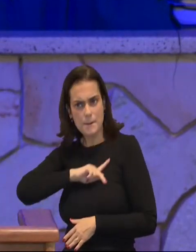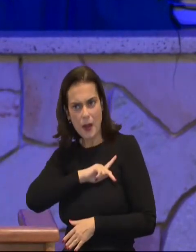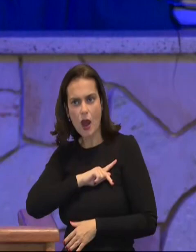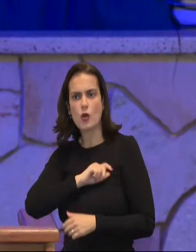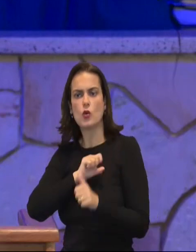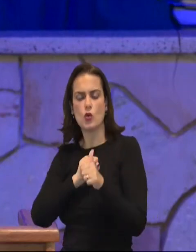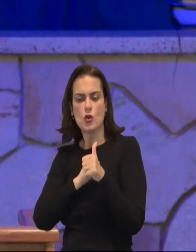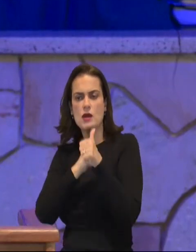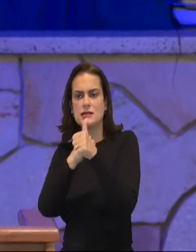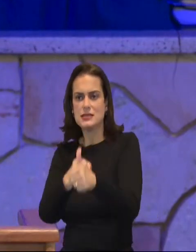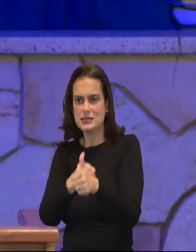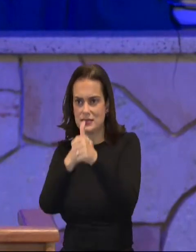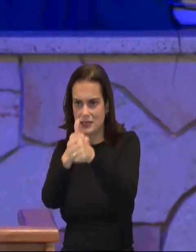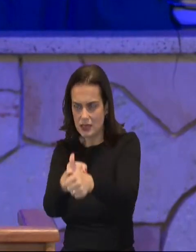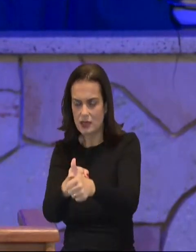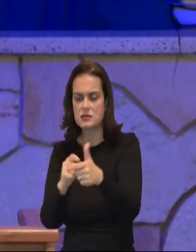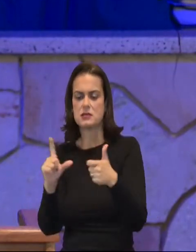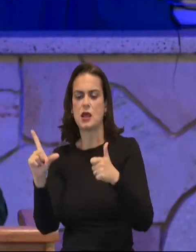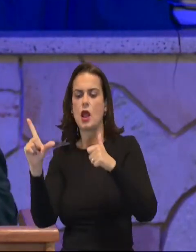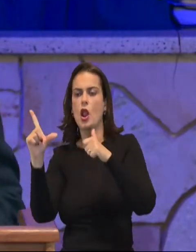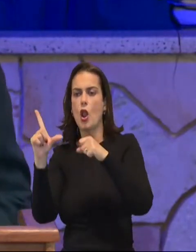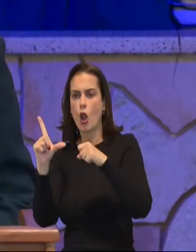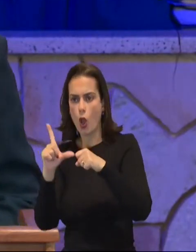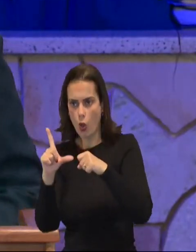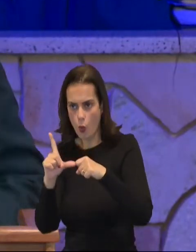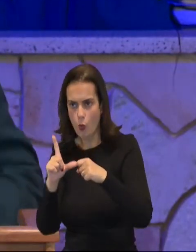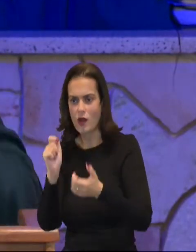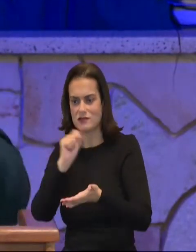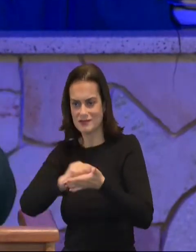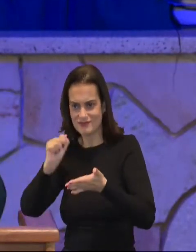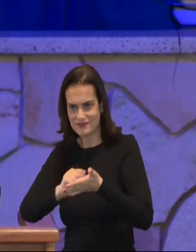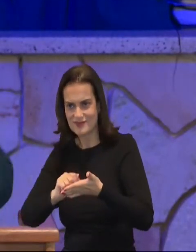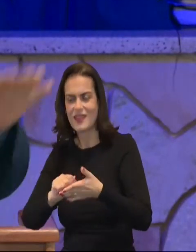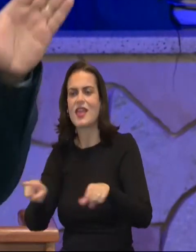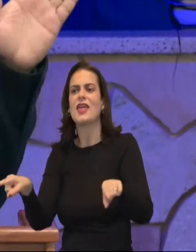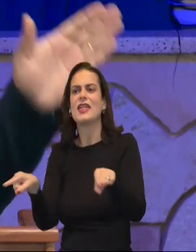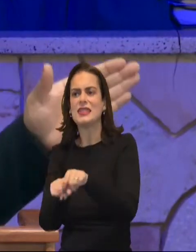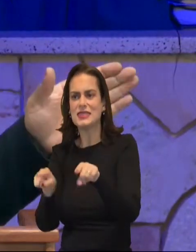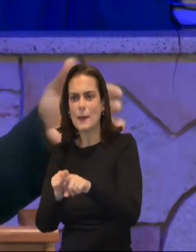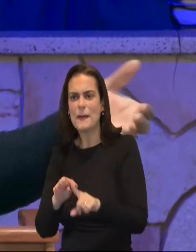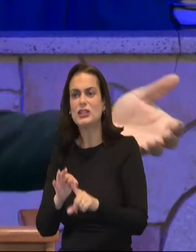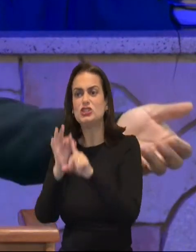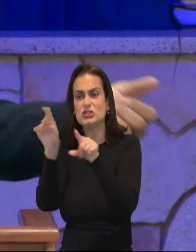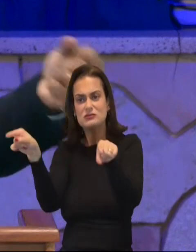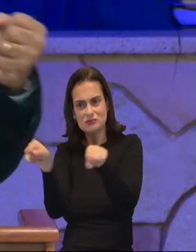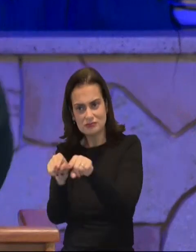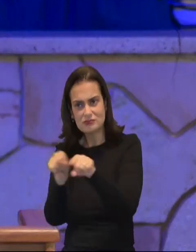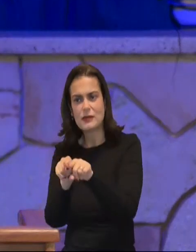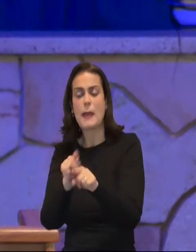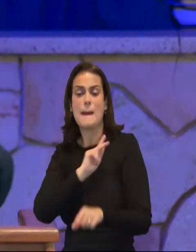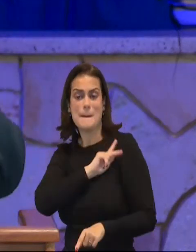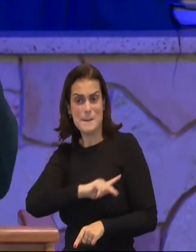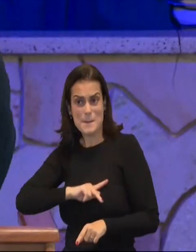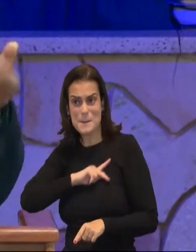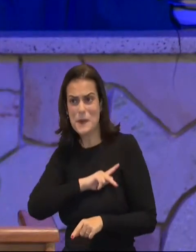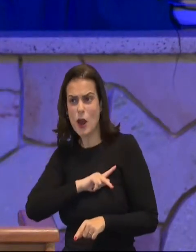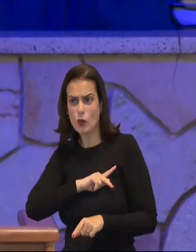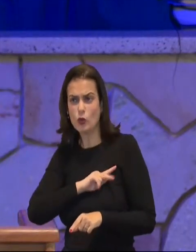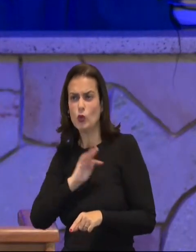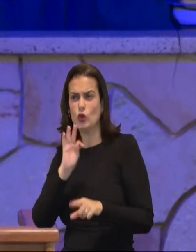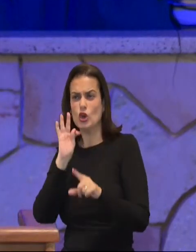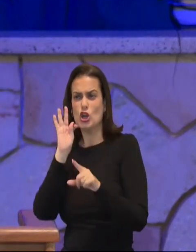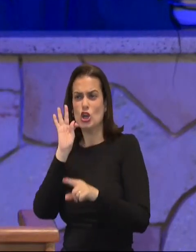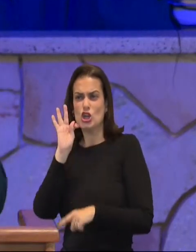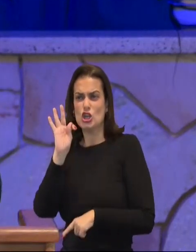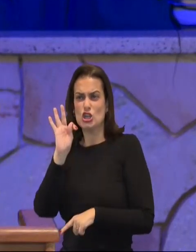Silas, mas Lucas, que fazia narrativa, também estava. E Timóteo, os irmãos vão lembrar que Paulo pegou Timóteo,